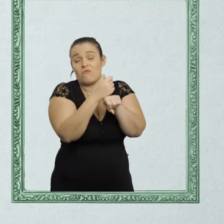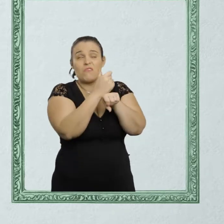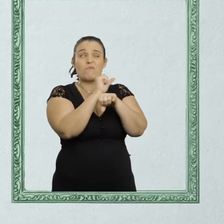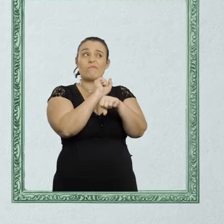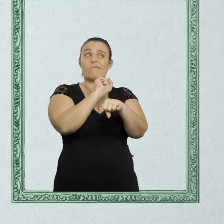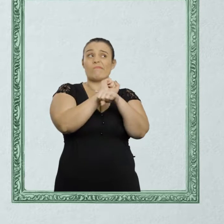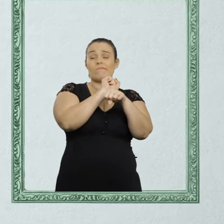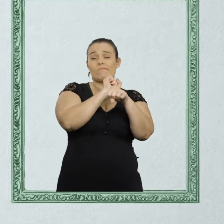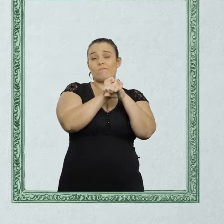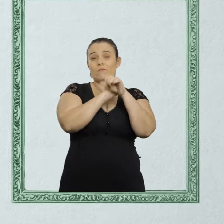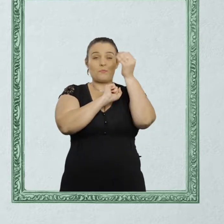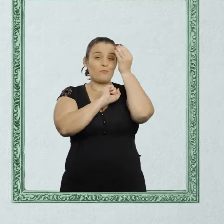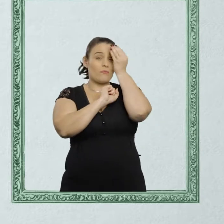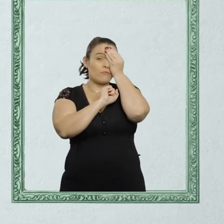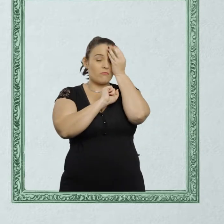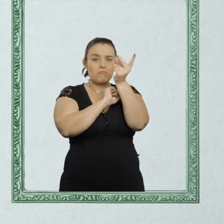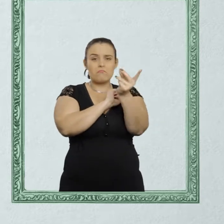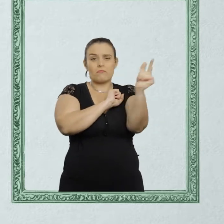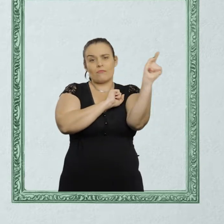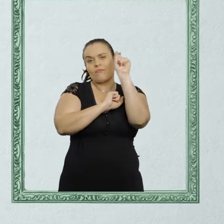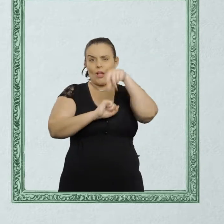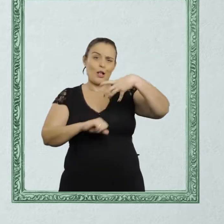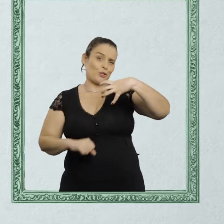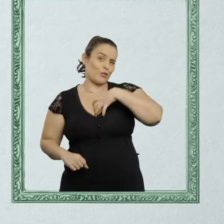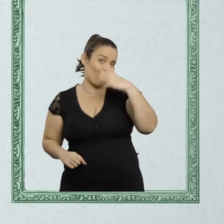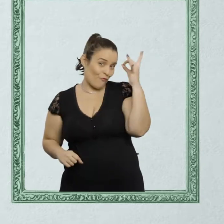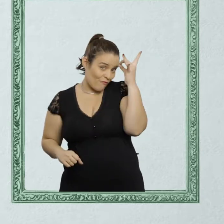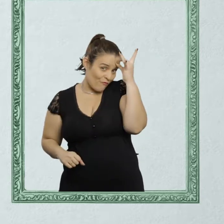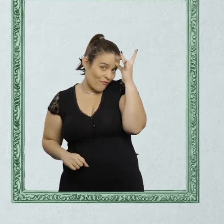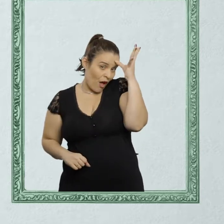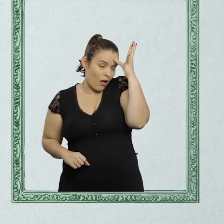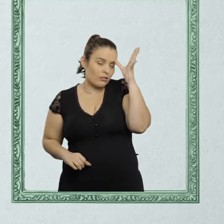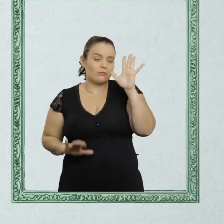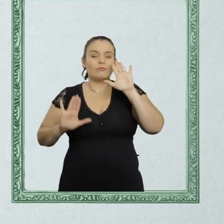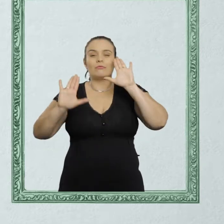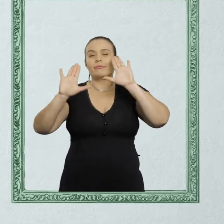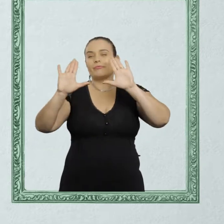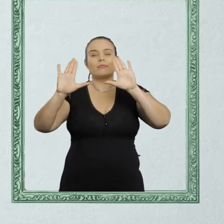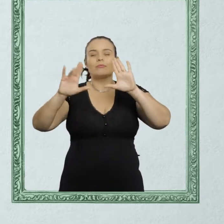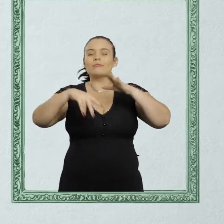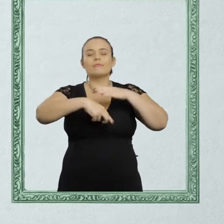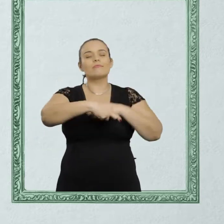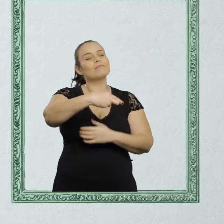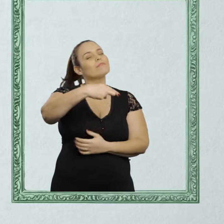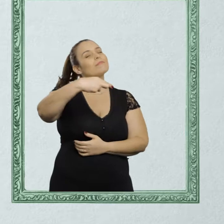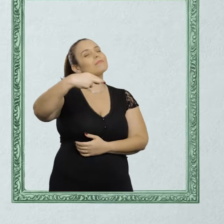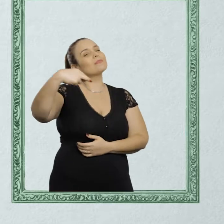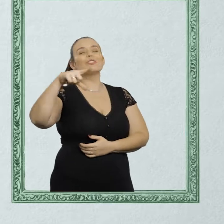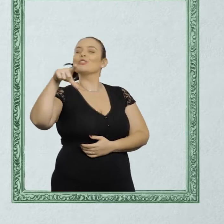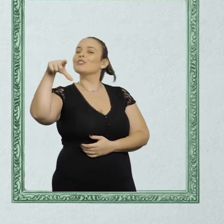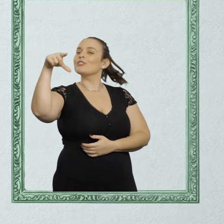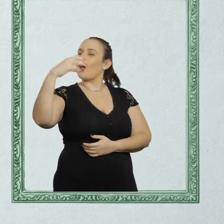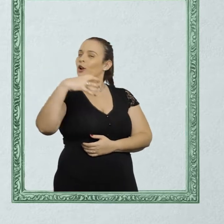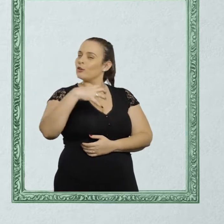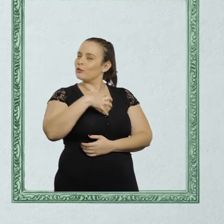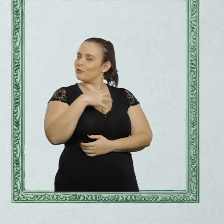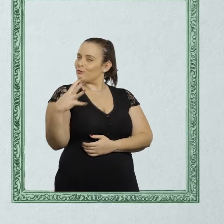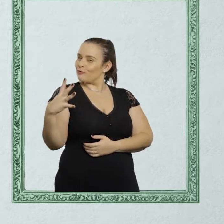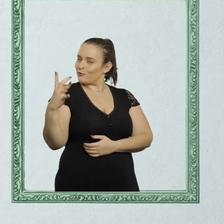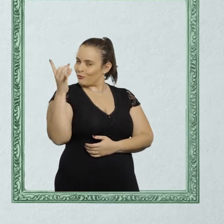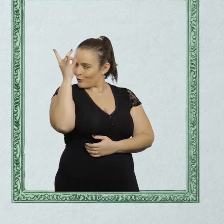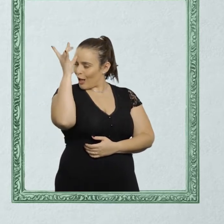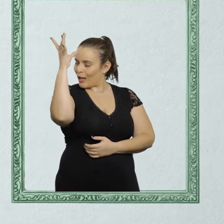Eles podiam esperar os piratas irem embora. Seria um jeito fácil. Mas Peter nunca escolhia o jeito